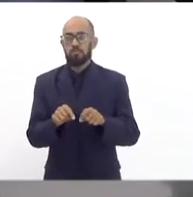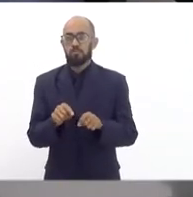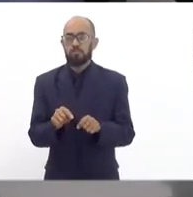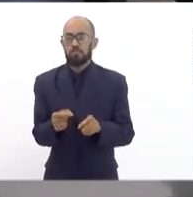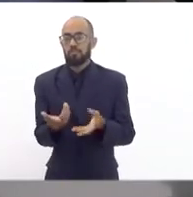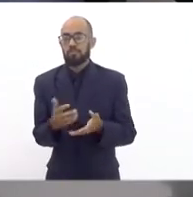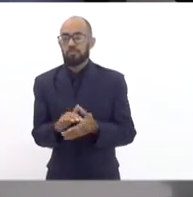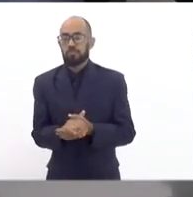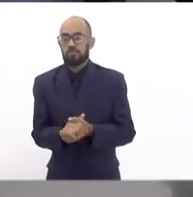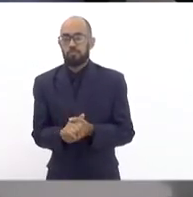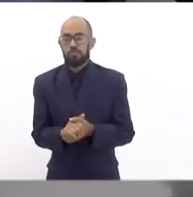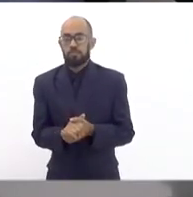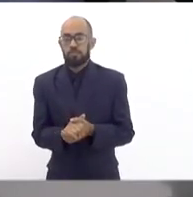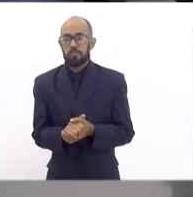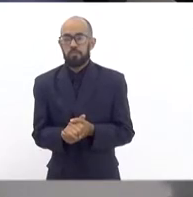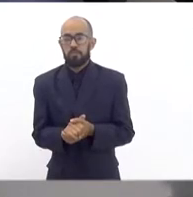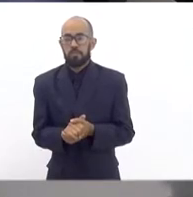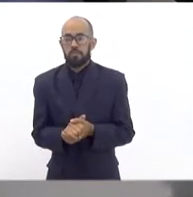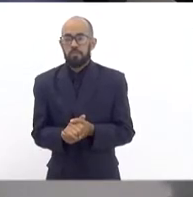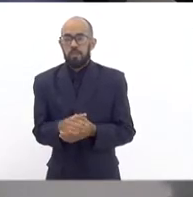né?